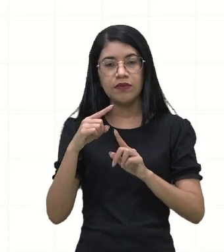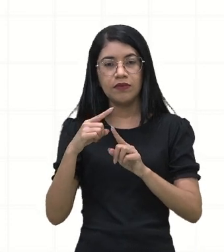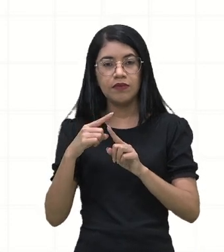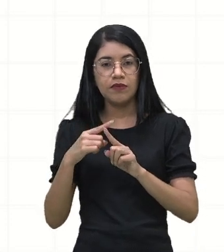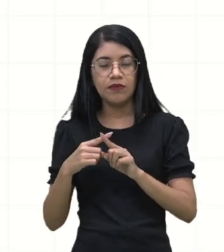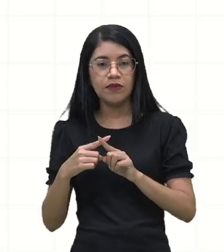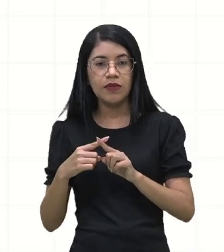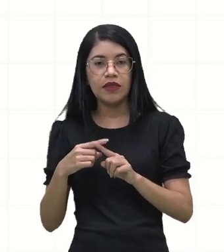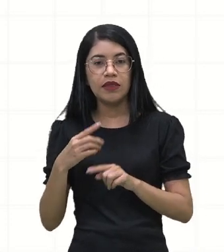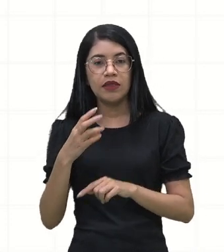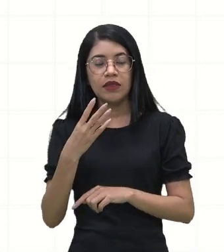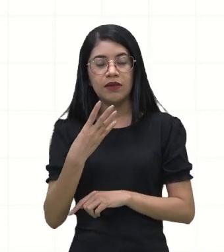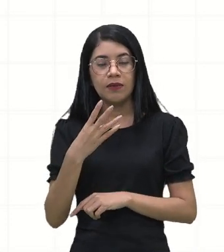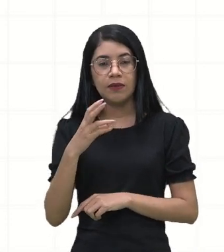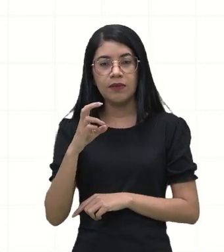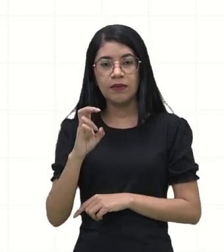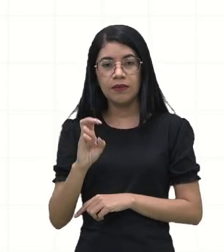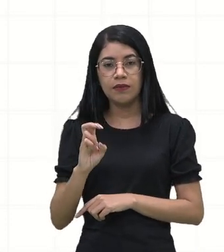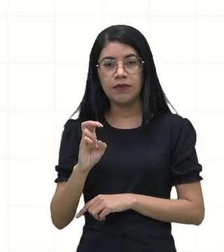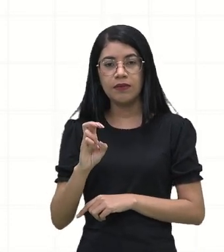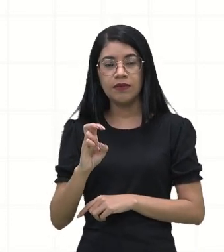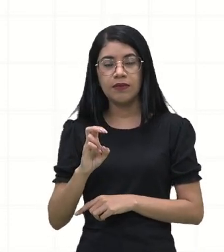de 45 centímetros.